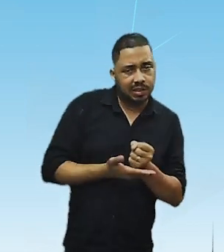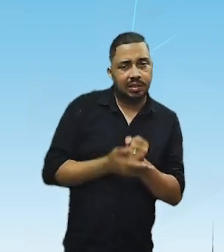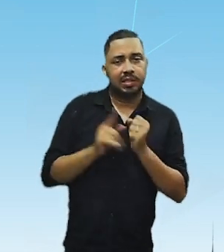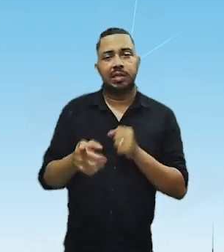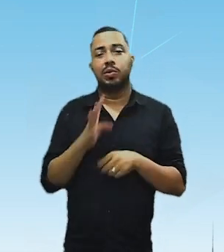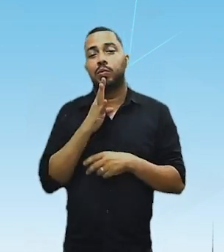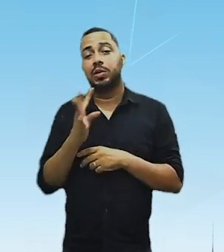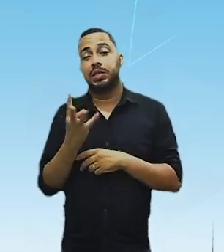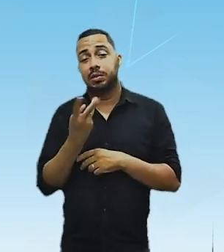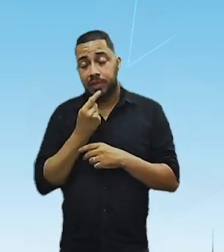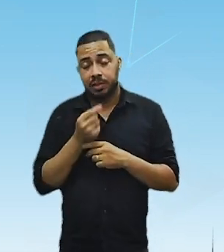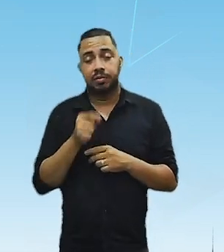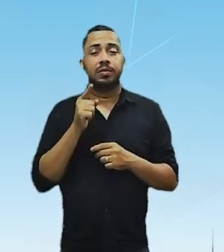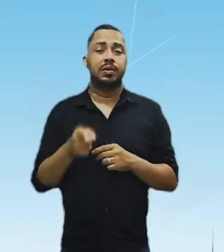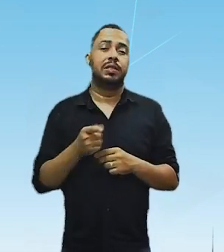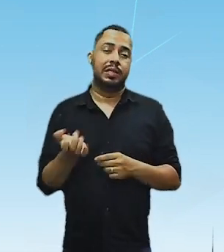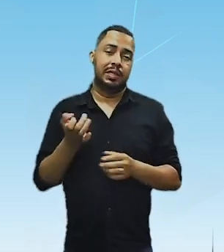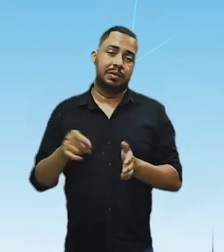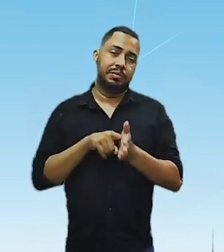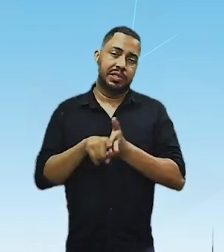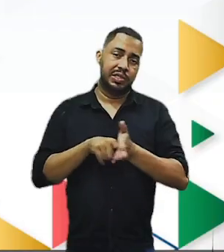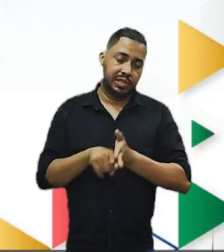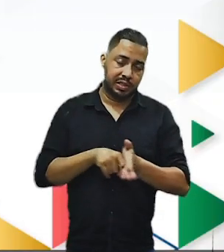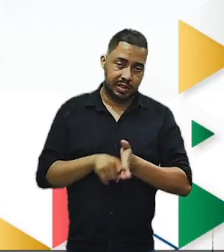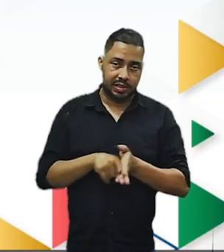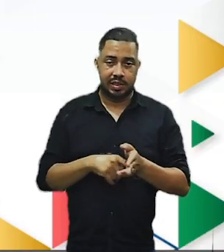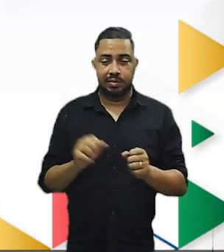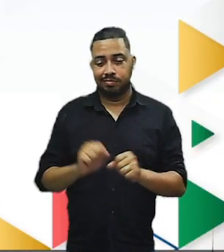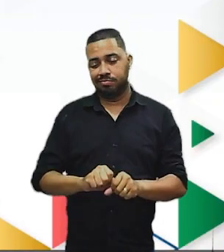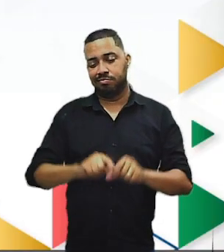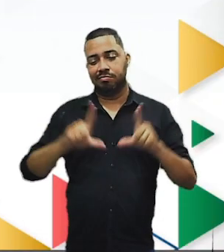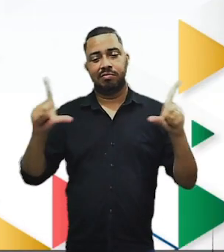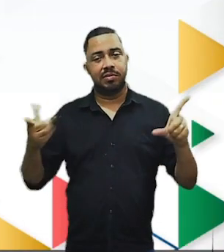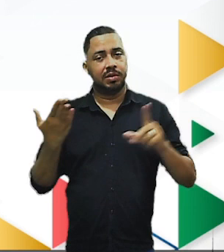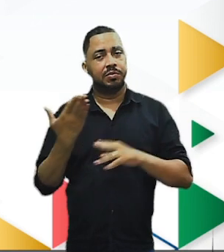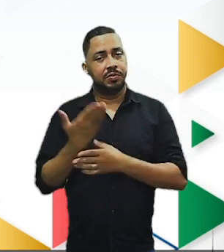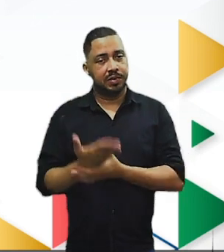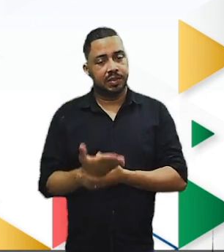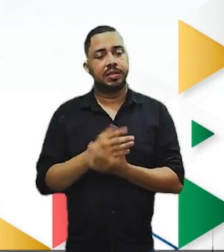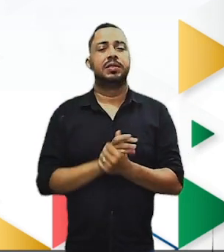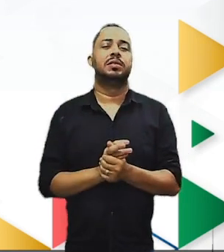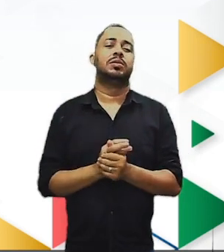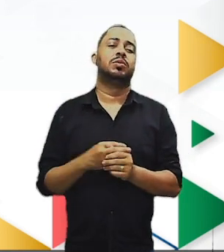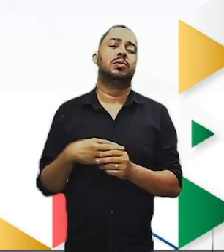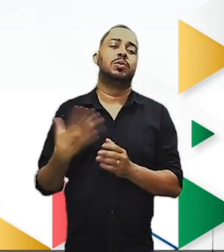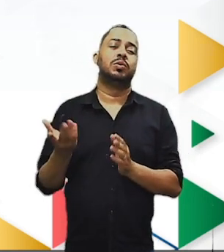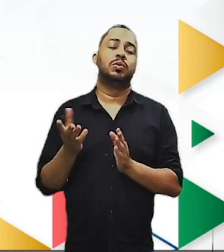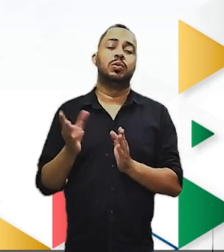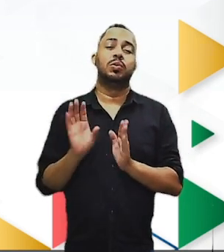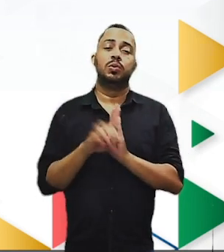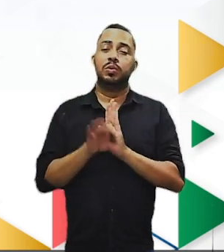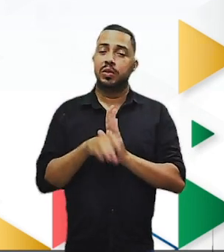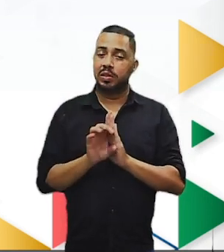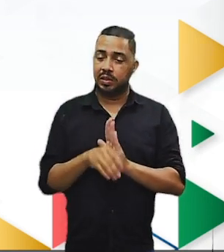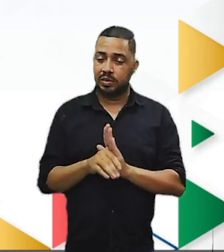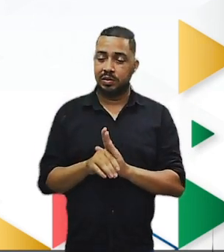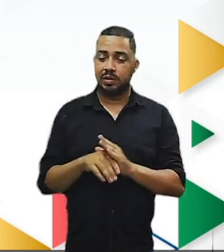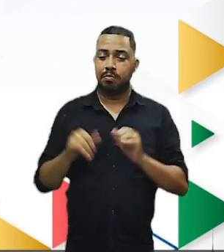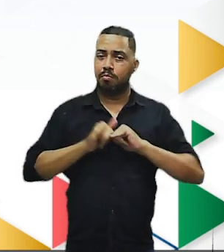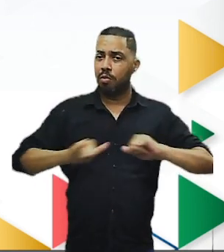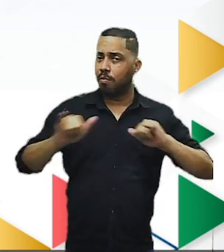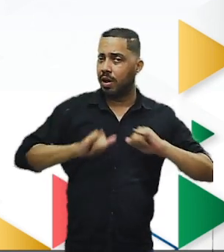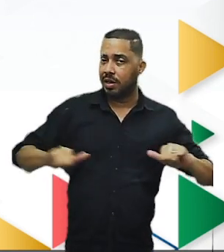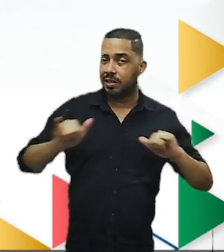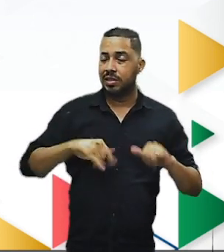conhecimento que você quer pesquisar. Na tela trago para vocês um conceito sobre propaganda. Lembrar que nós